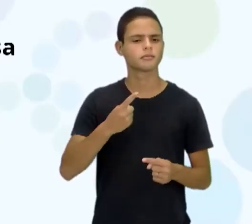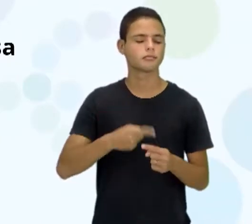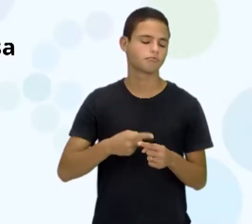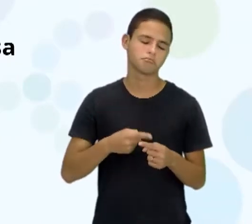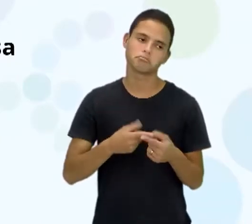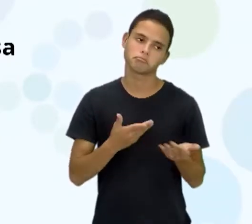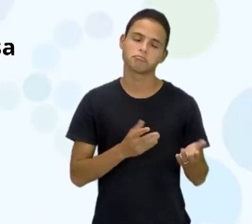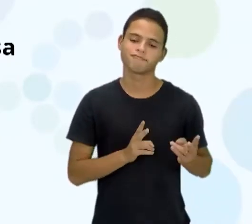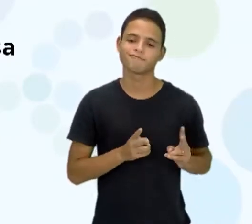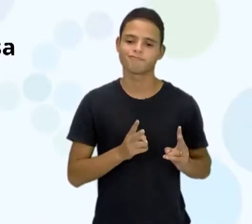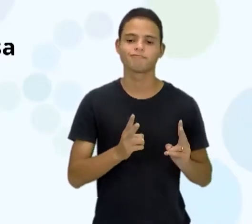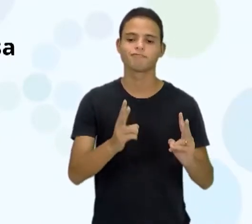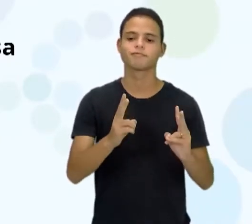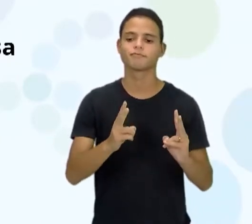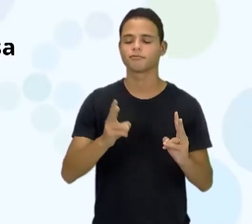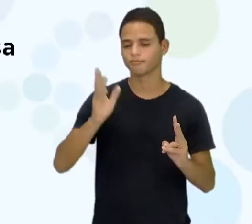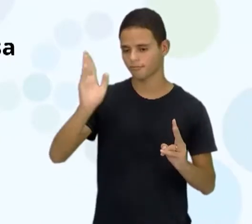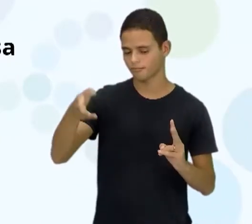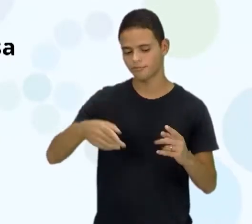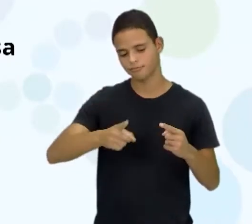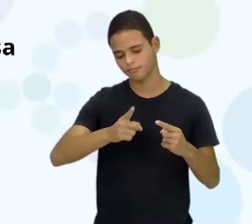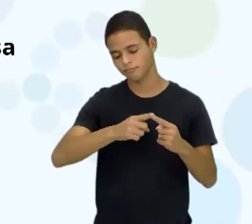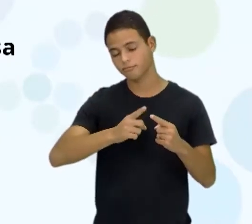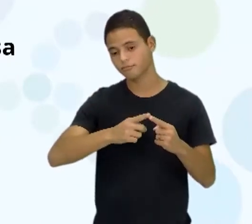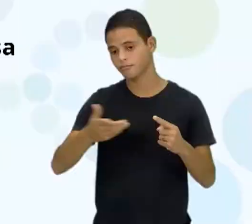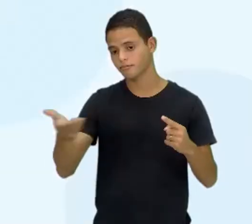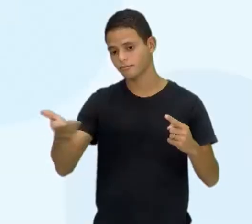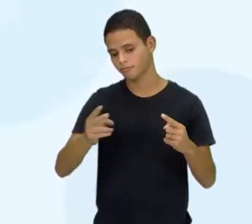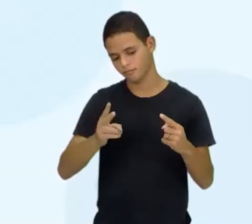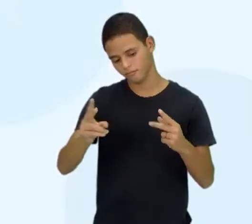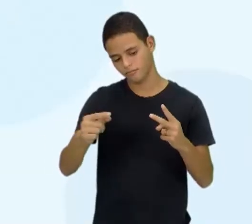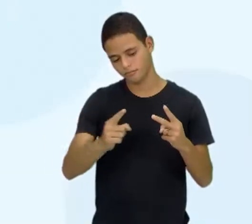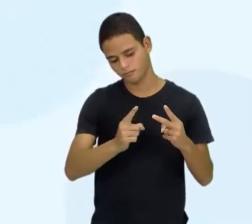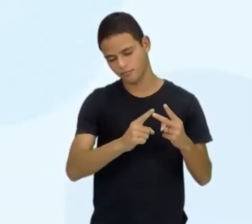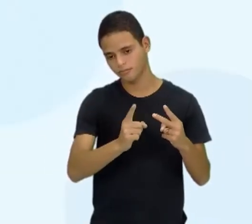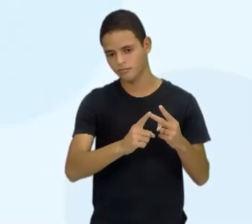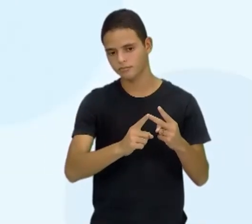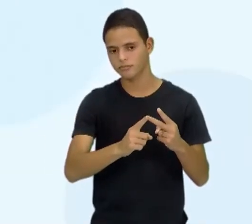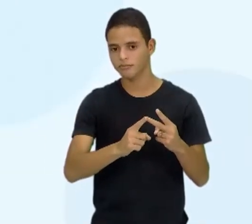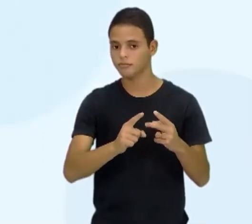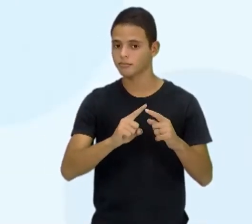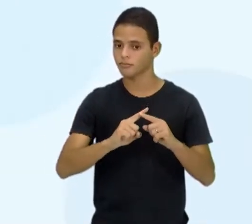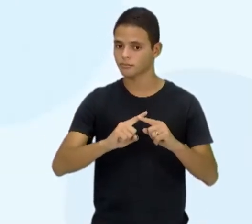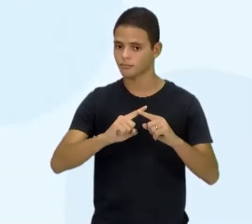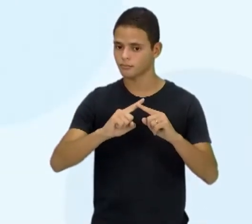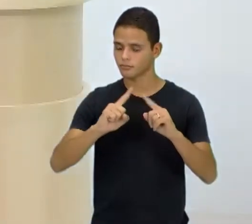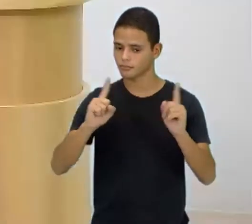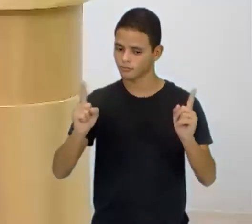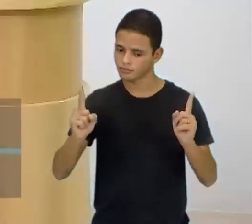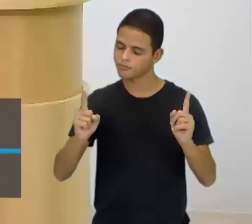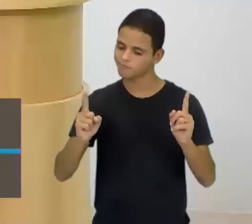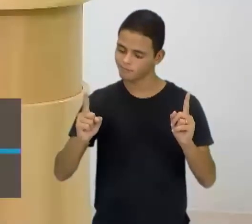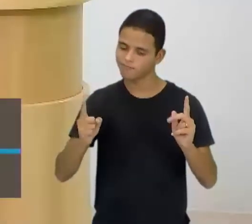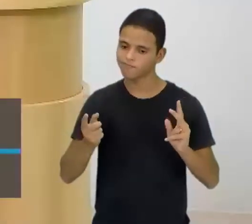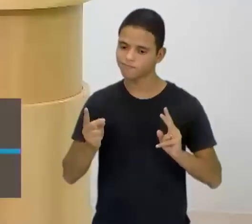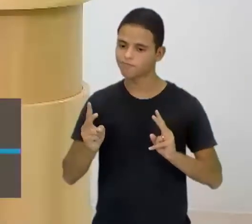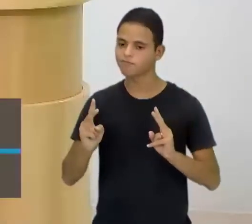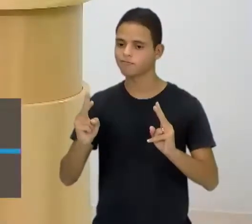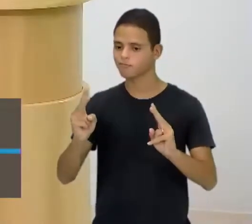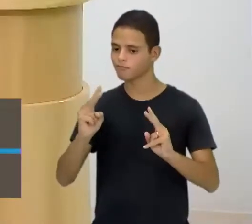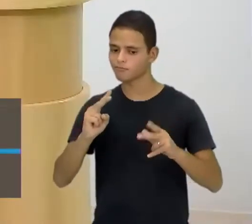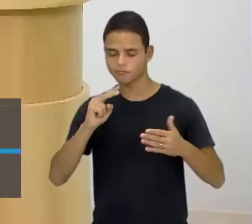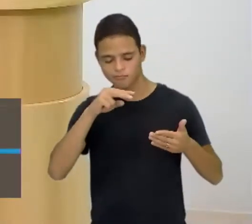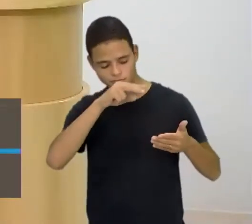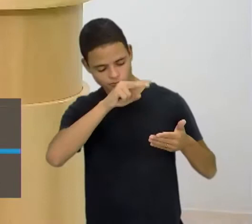aí em continuidade. Já vimos a parte 1, hoje parte 2. Porém, é continuação. Nós vamos fazer a leitura